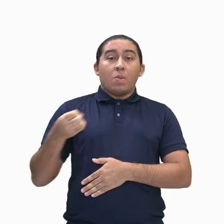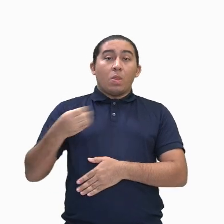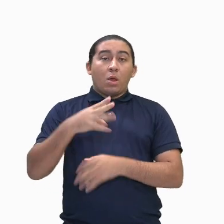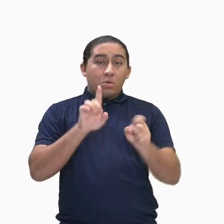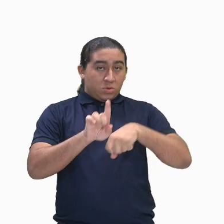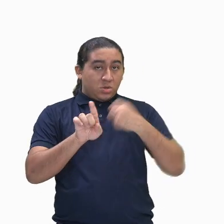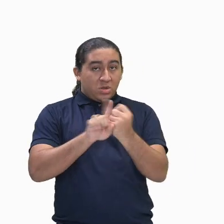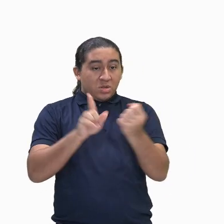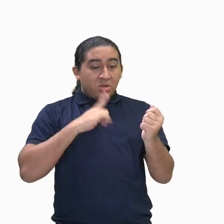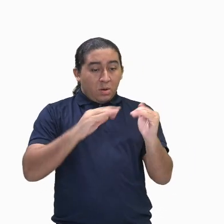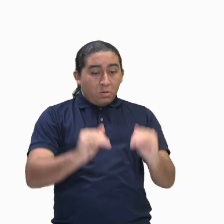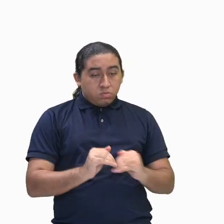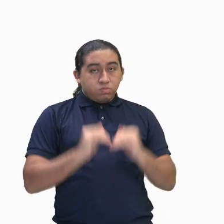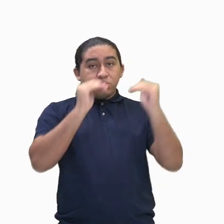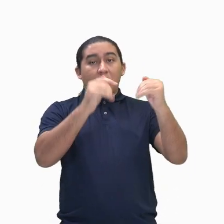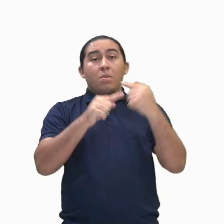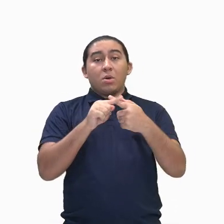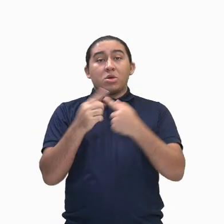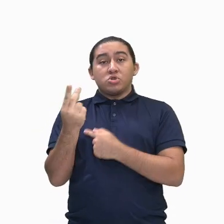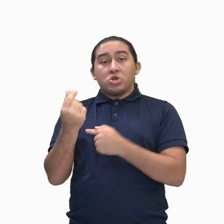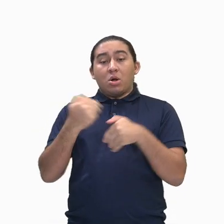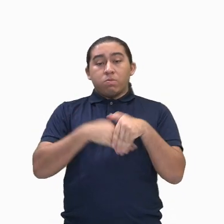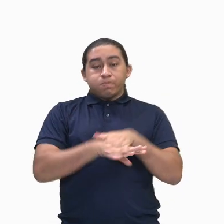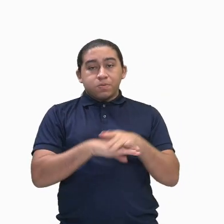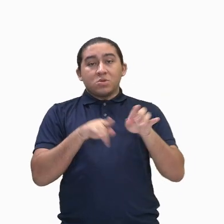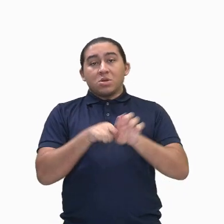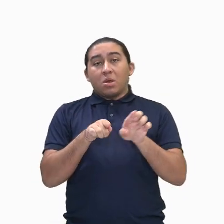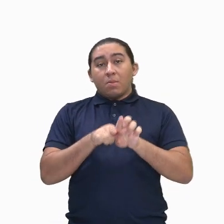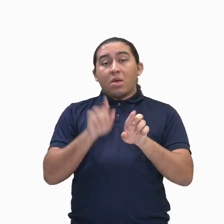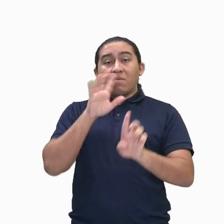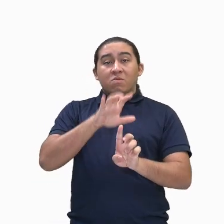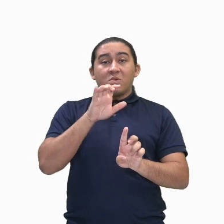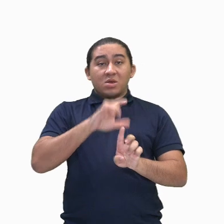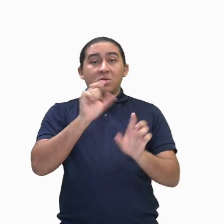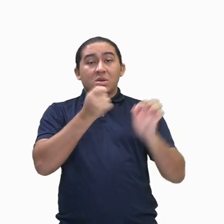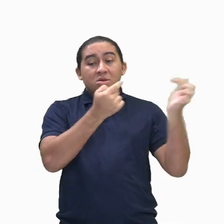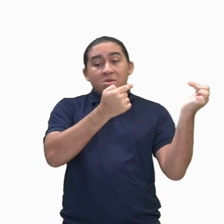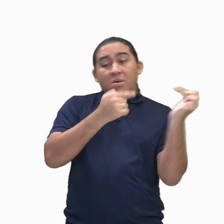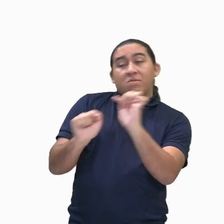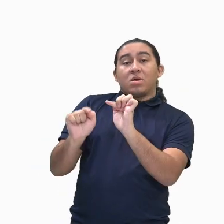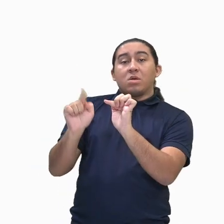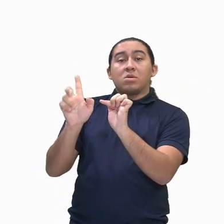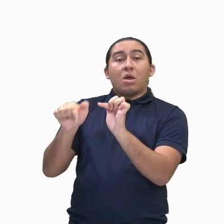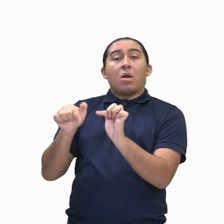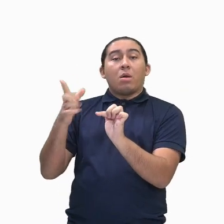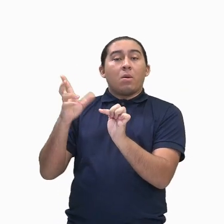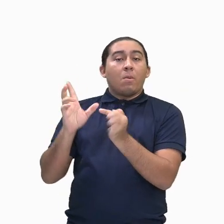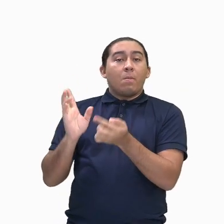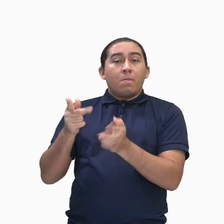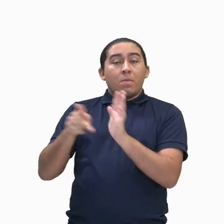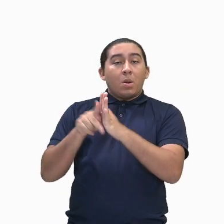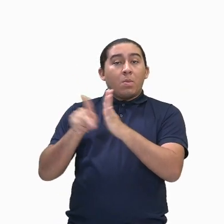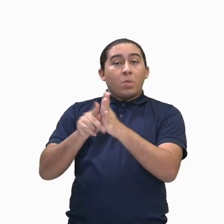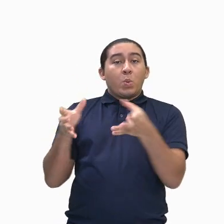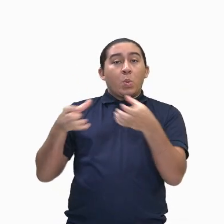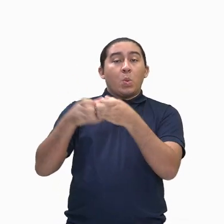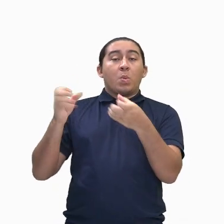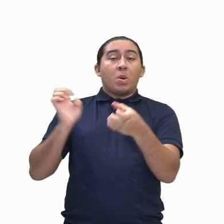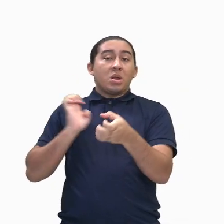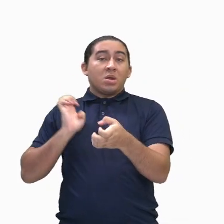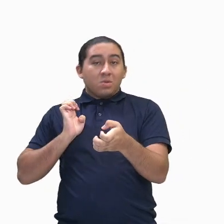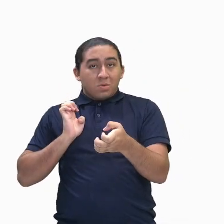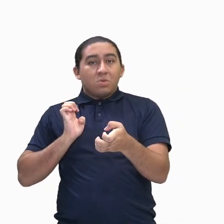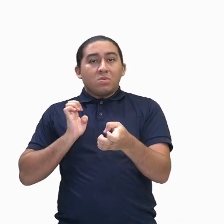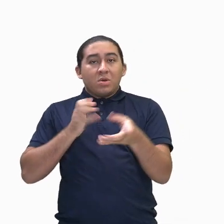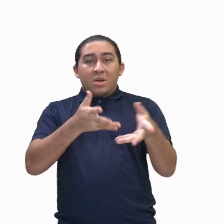passou a acumular riqueza e influência, desafiando a nobreza tradicional, e buscou se aproximar de quem? Dos